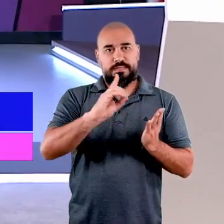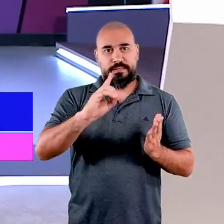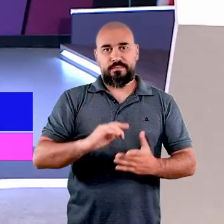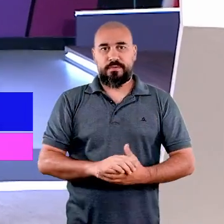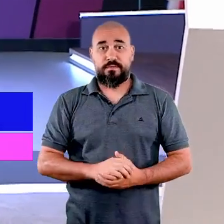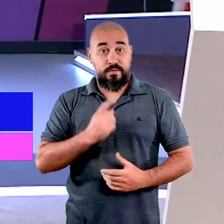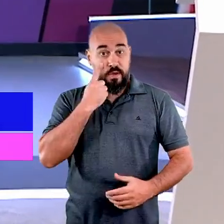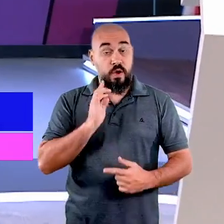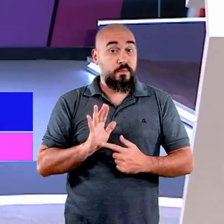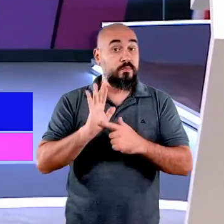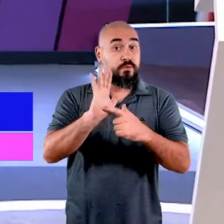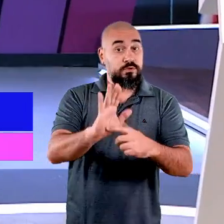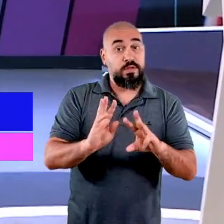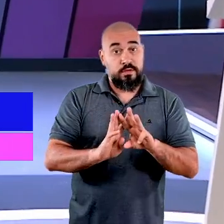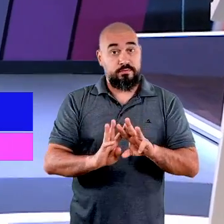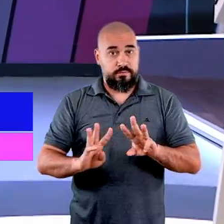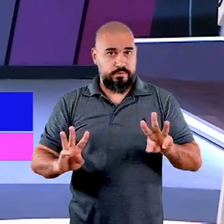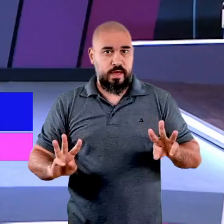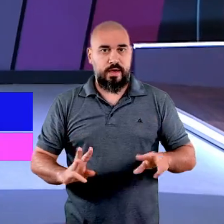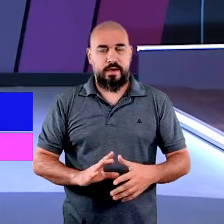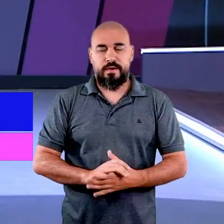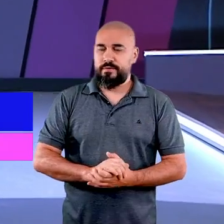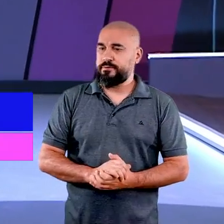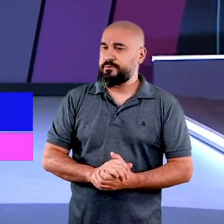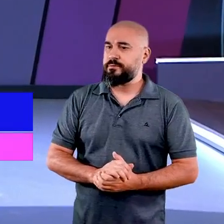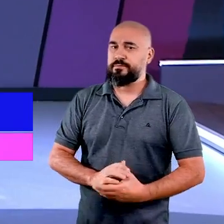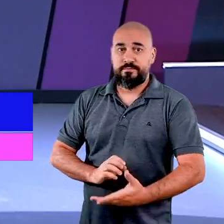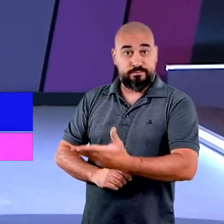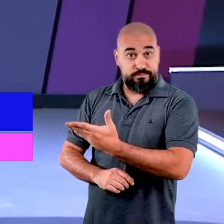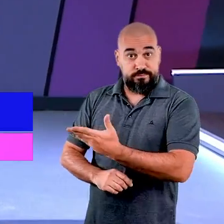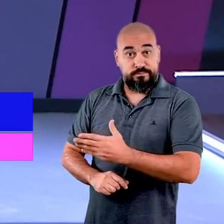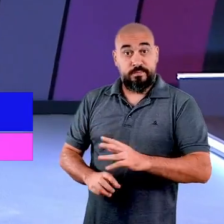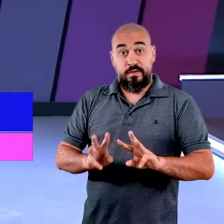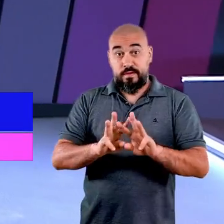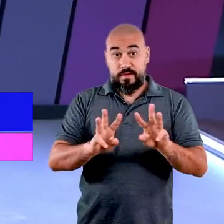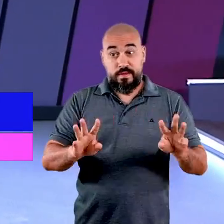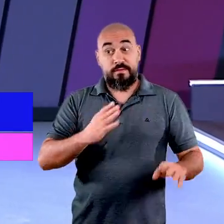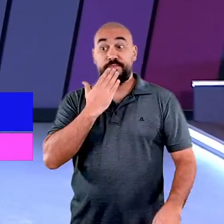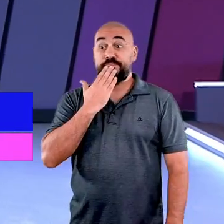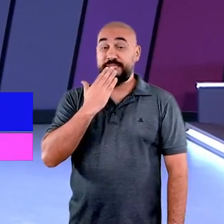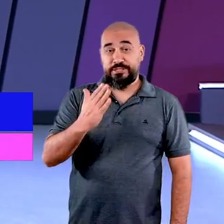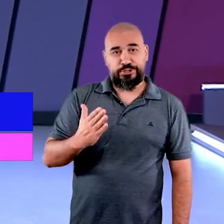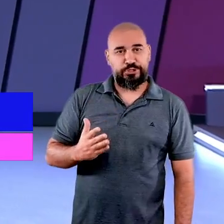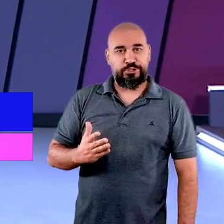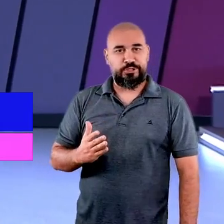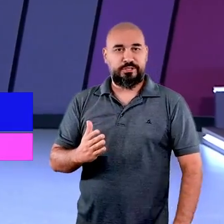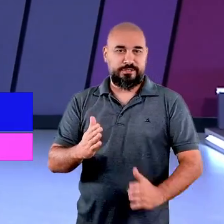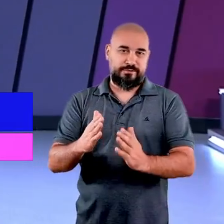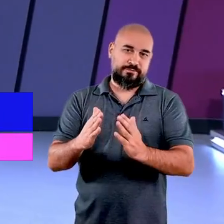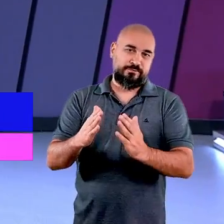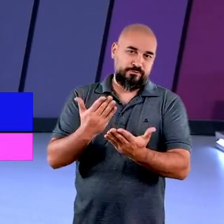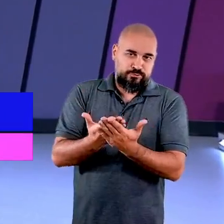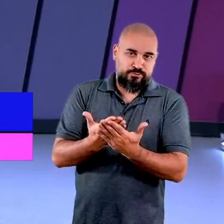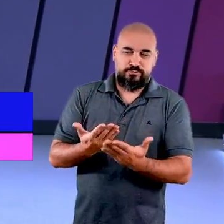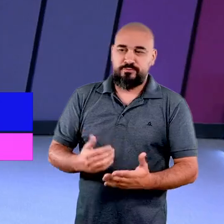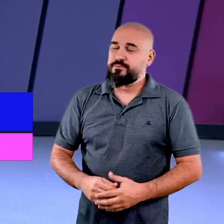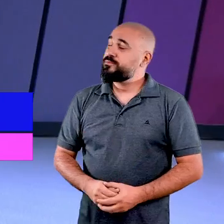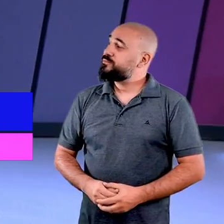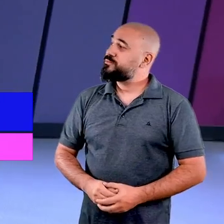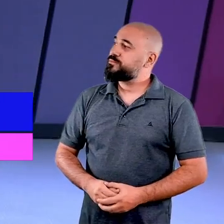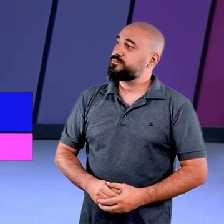agora o site da nossa escola bíblica, onde você vai chegar para pedir o estudo bíblico. É esse site aqui,